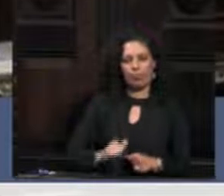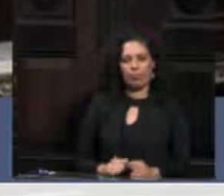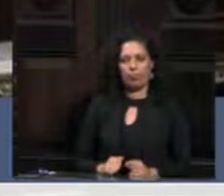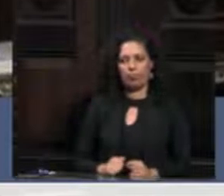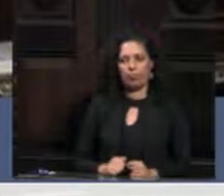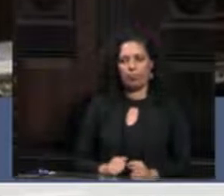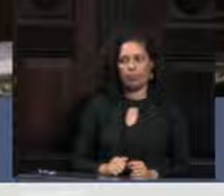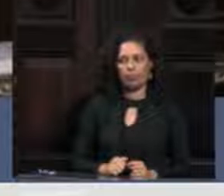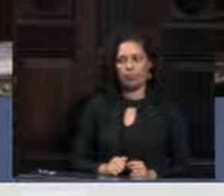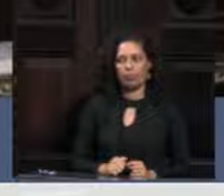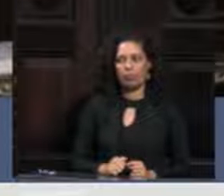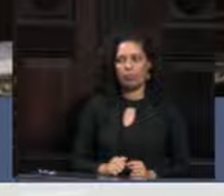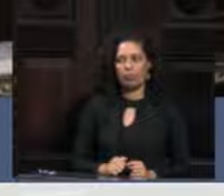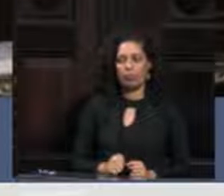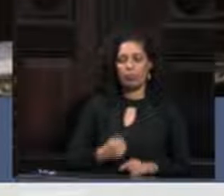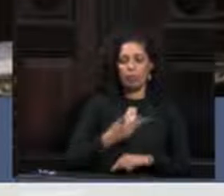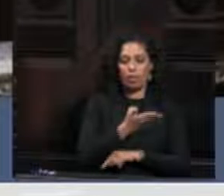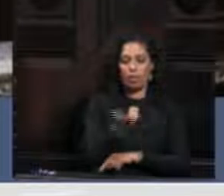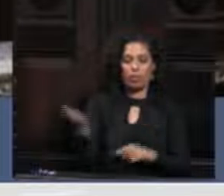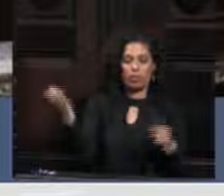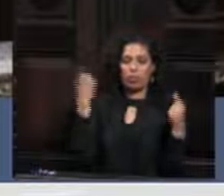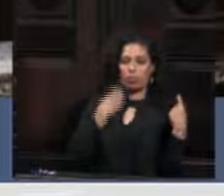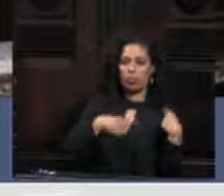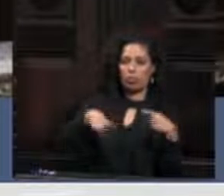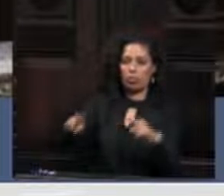comprometendo ainda mais